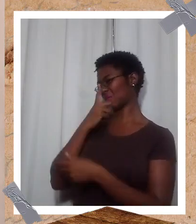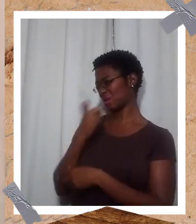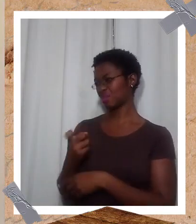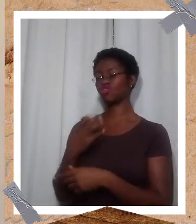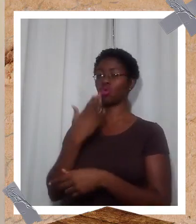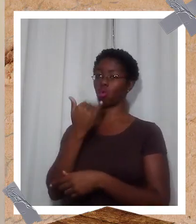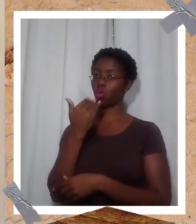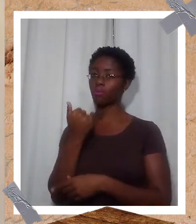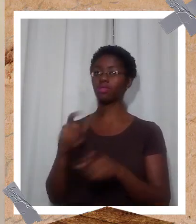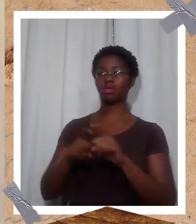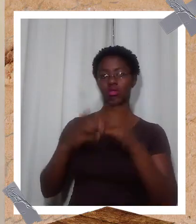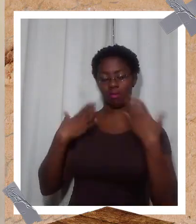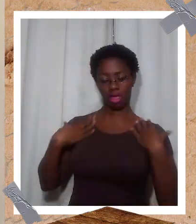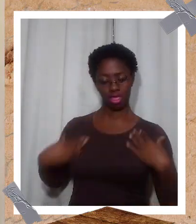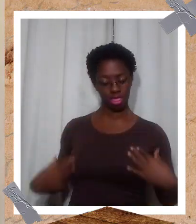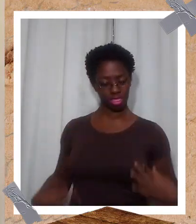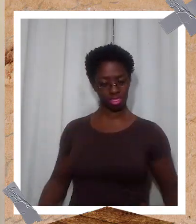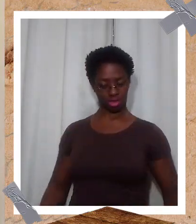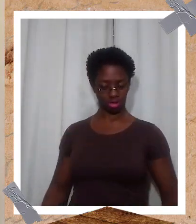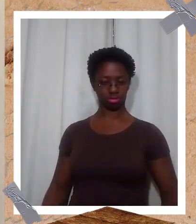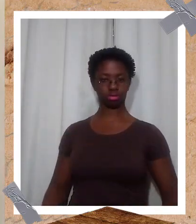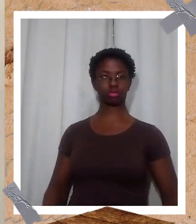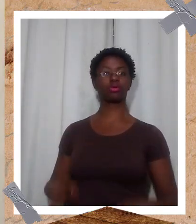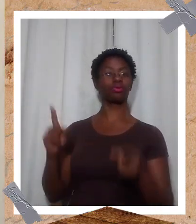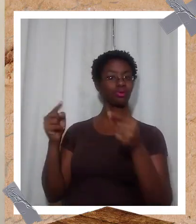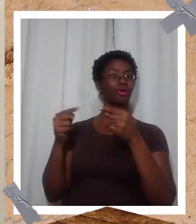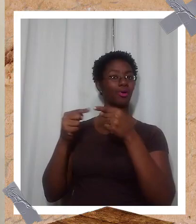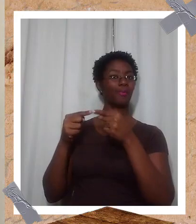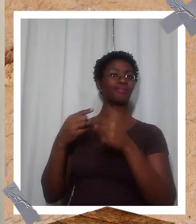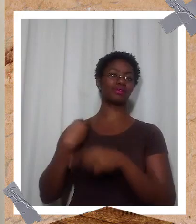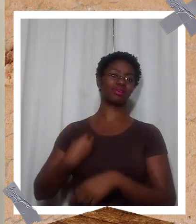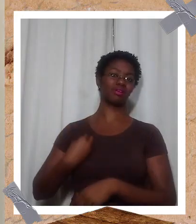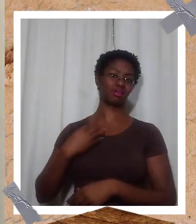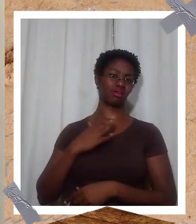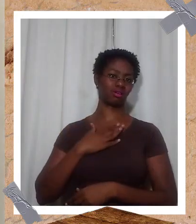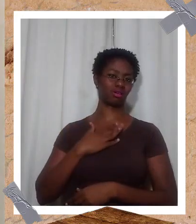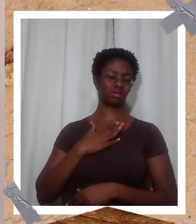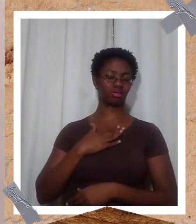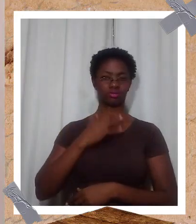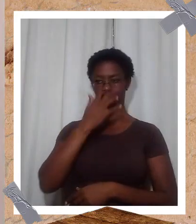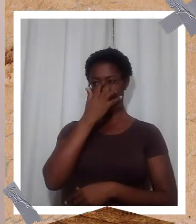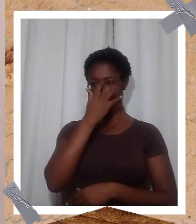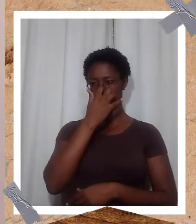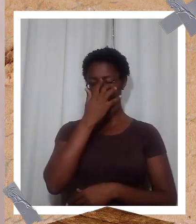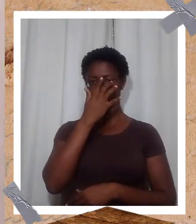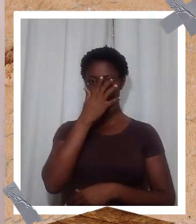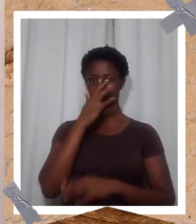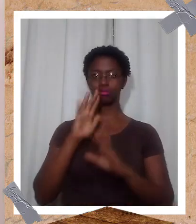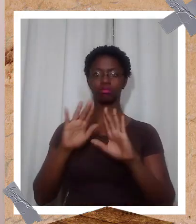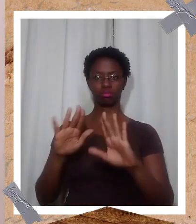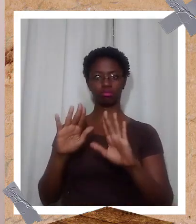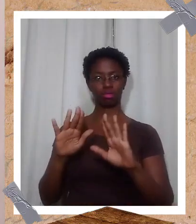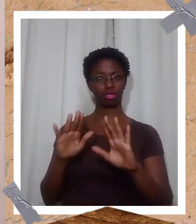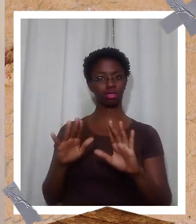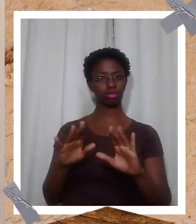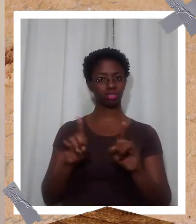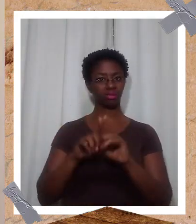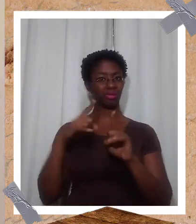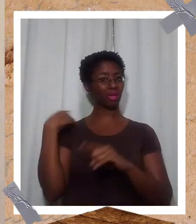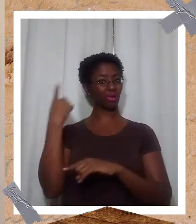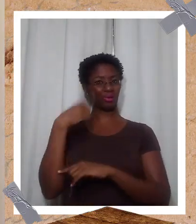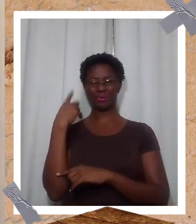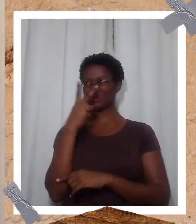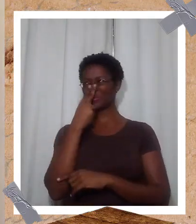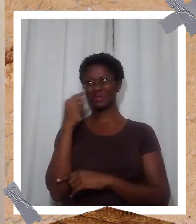como também de vestuário. Isso tem muito a ver com a minha vida. E mais, assim, a coisa mais louca que